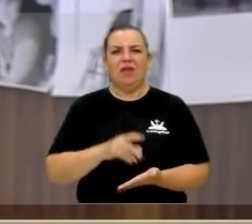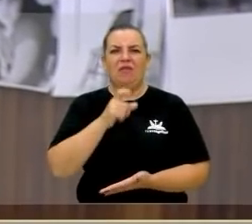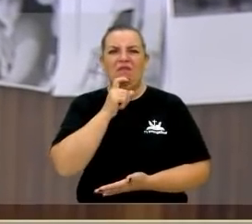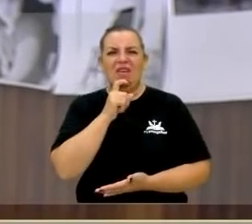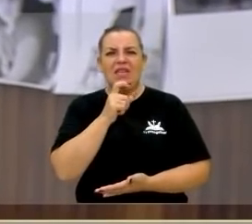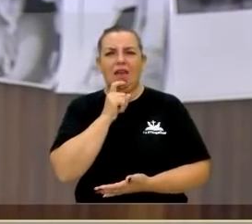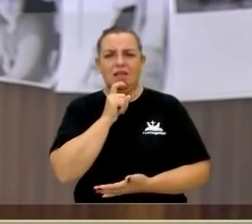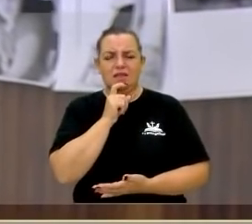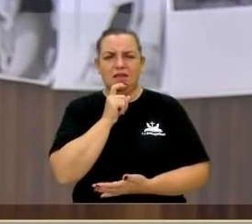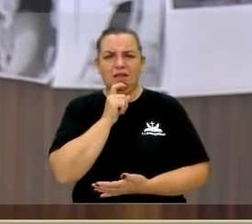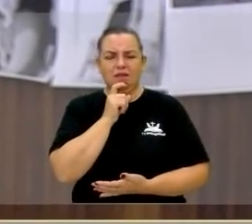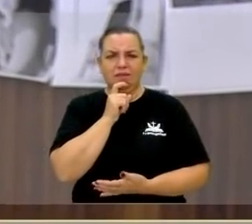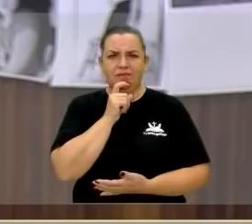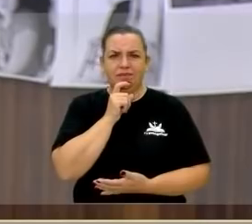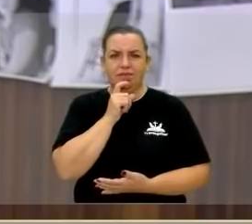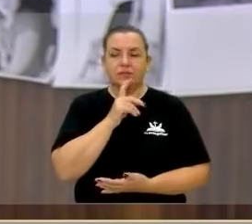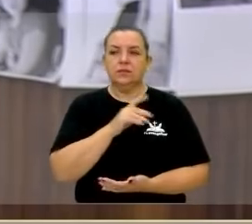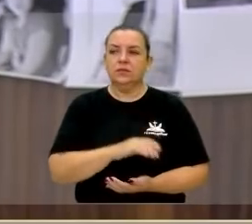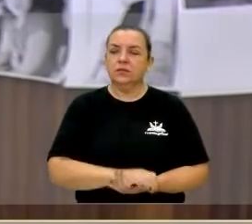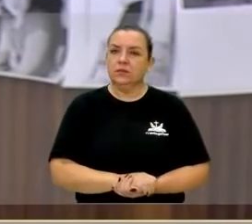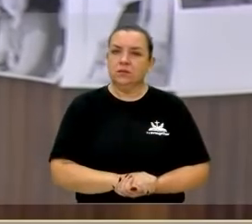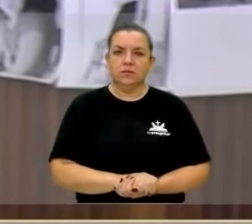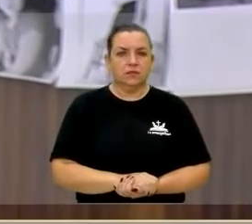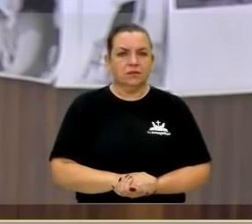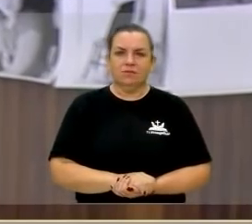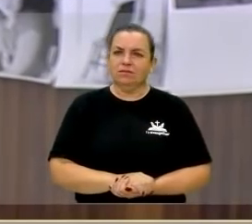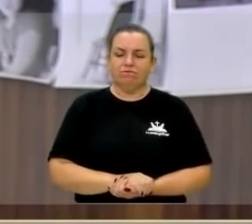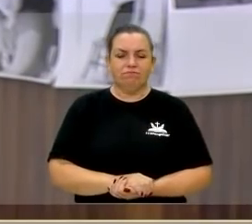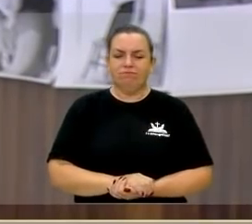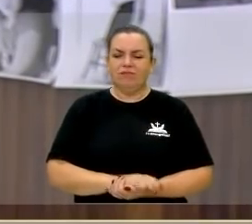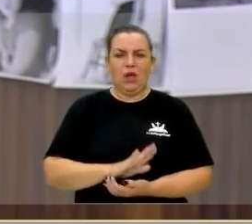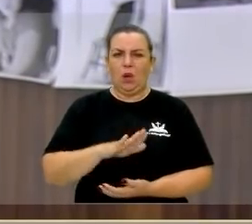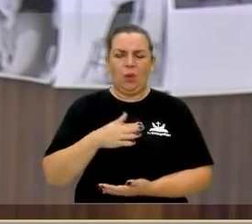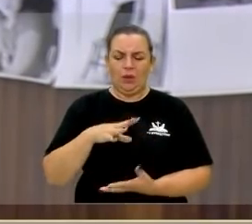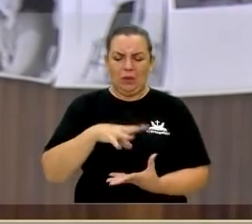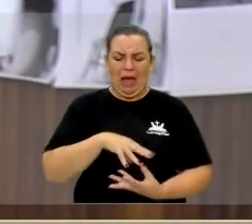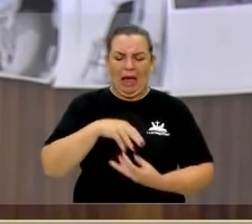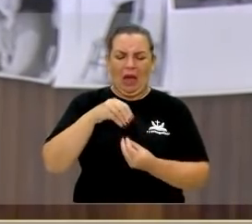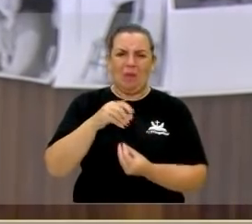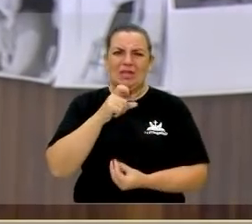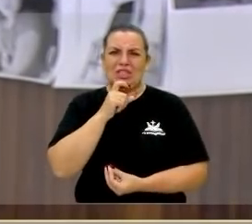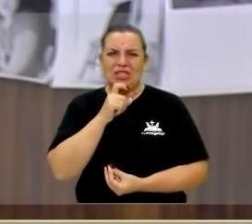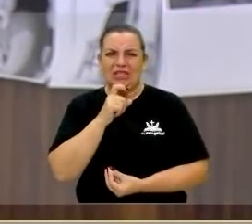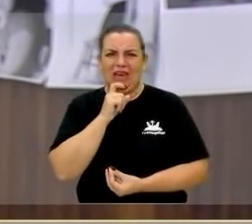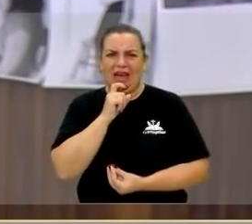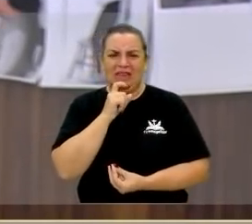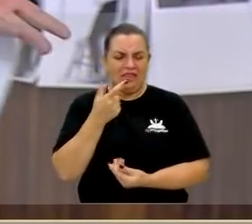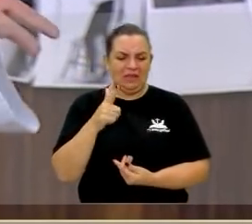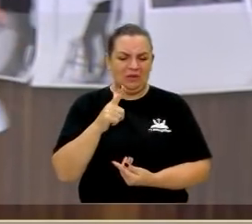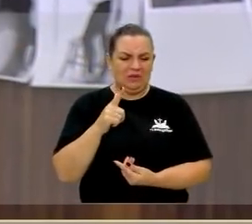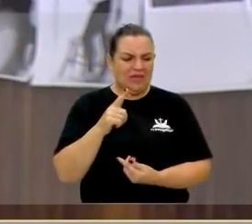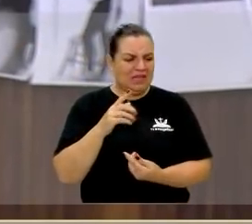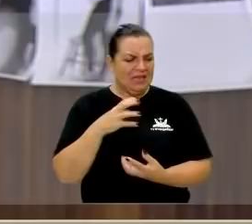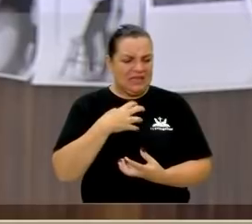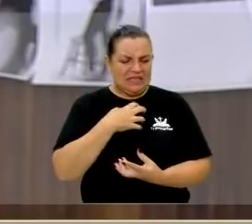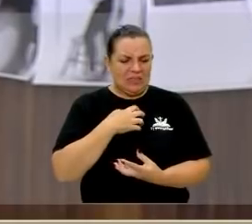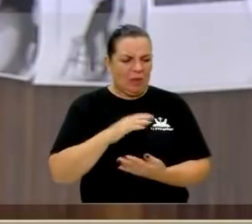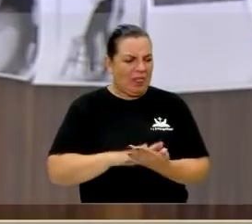frieza, é almas gélidas, como diz o texto, tal qual